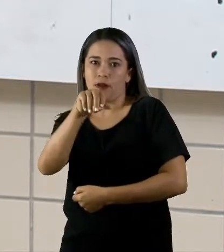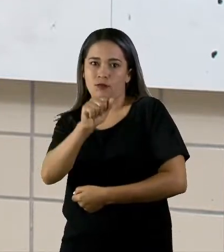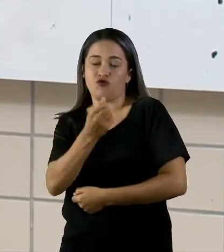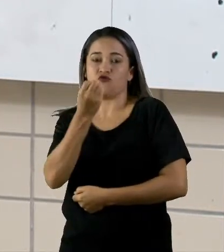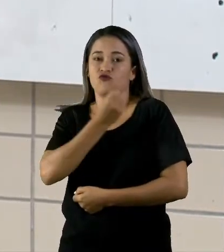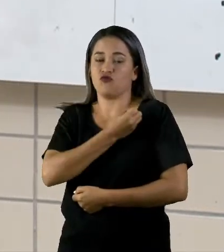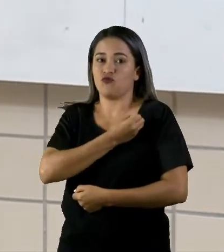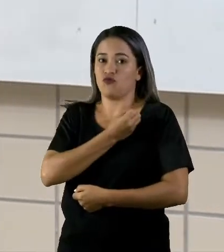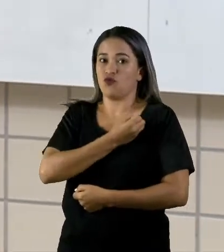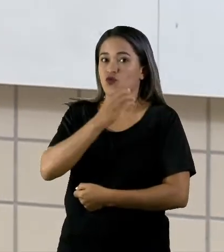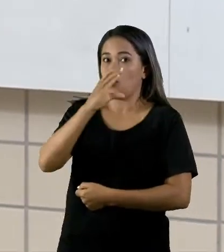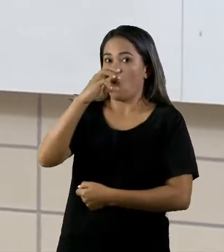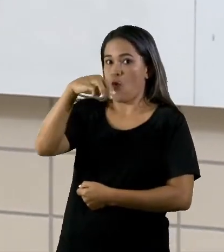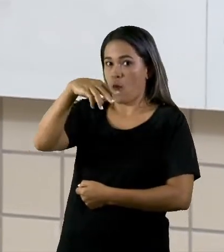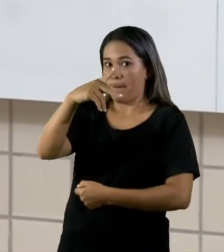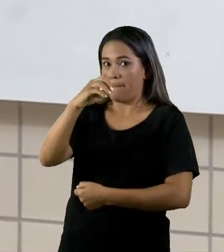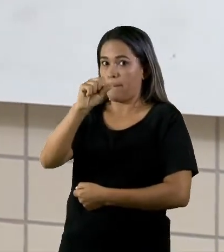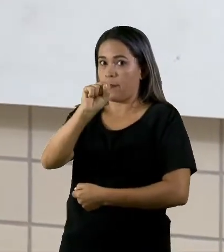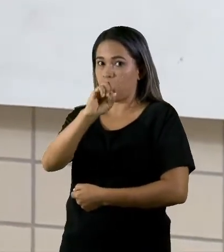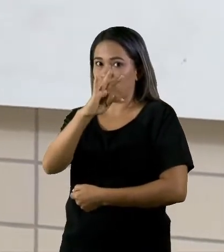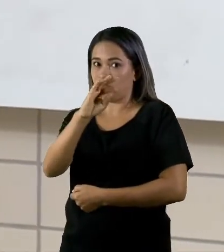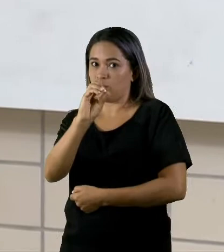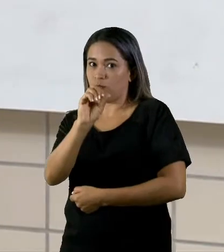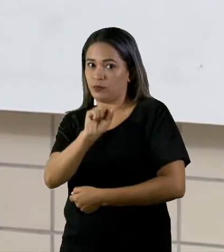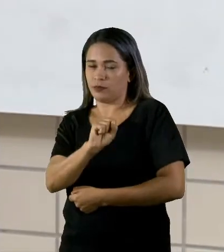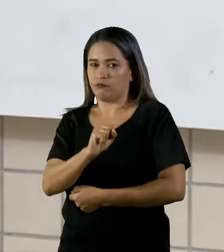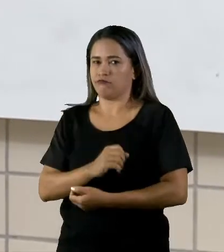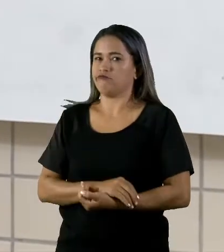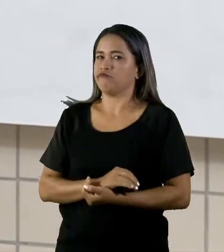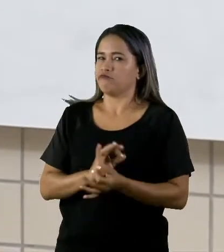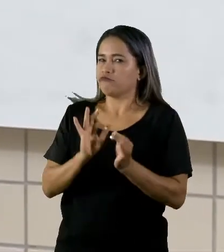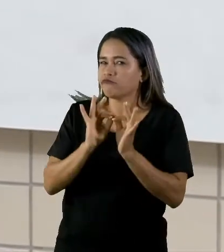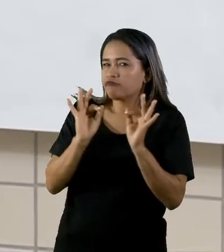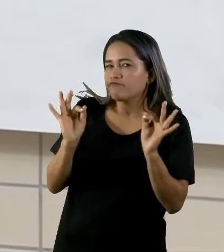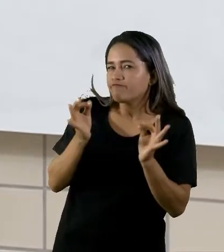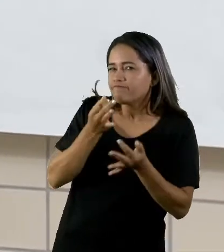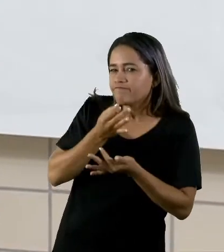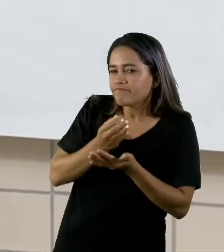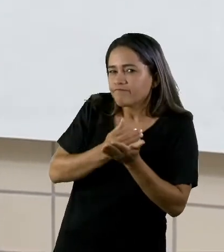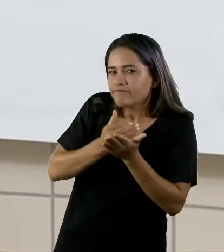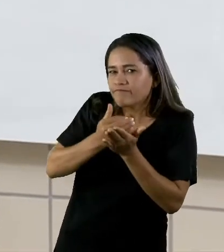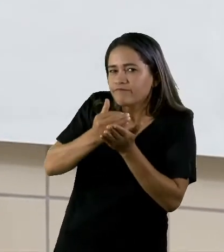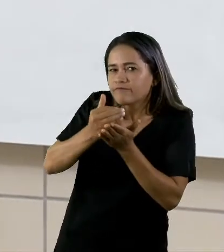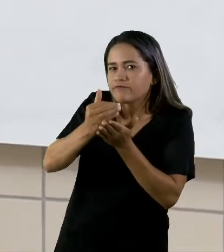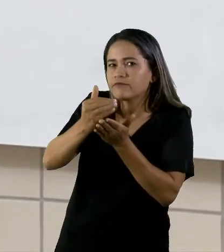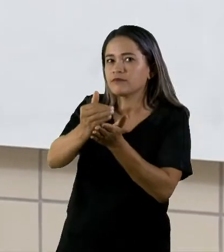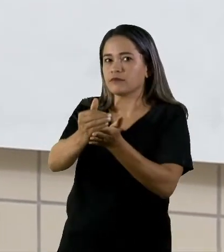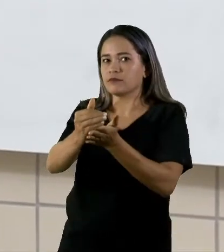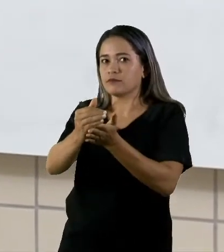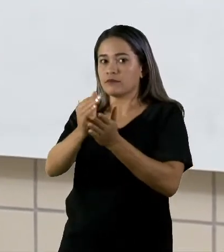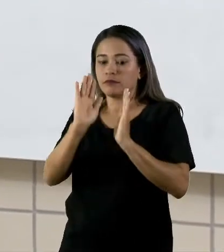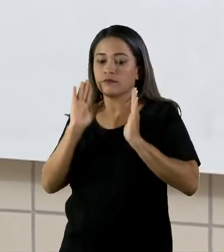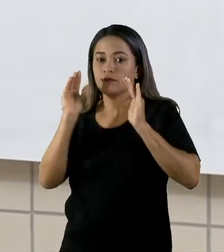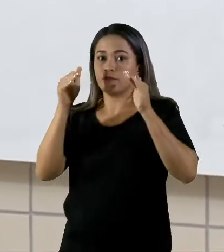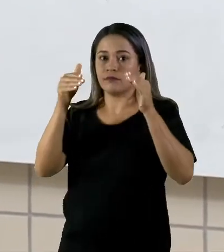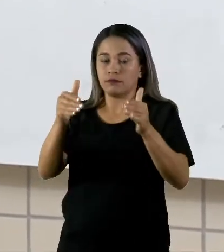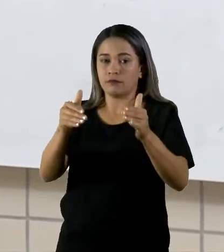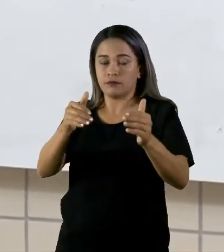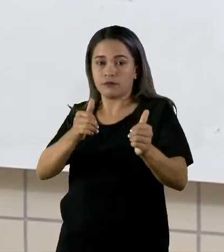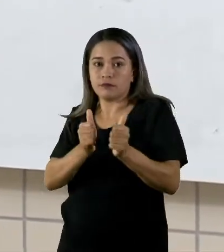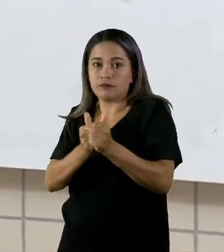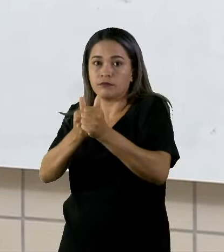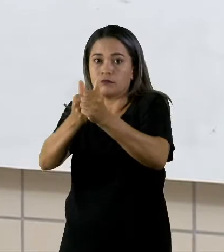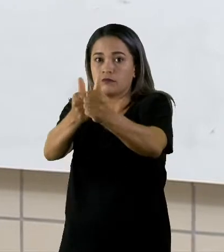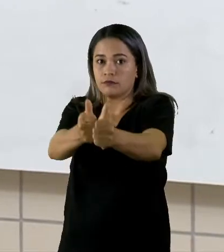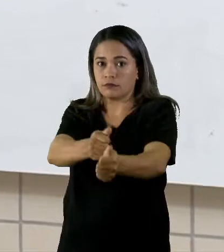Vem comigo! O critério da divisibilidade, ele foi criado, a intenção dele é para auxiliar o